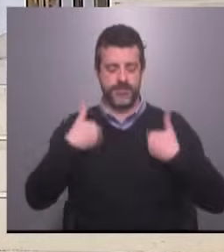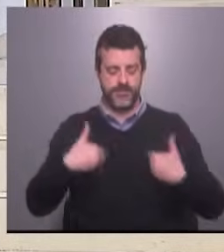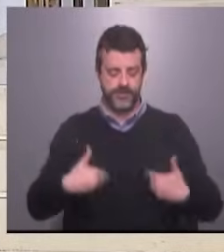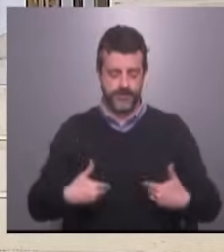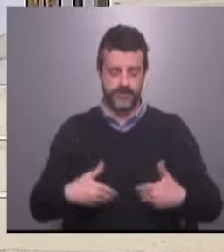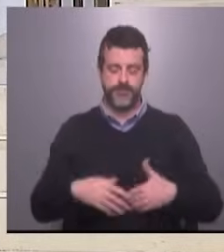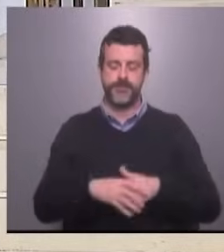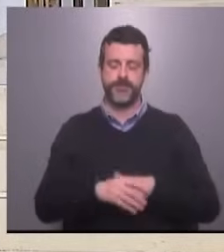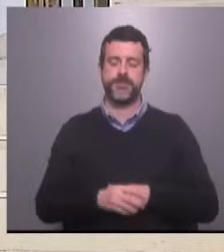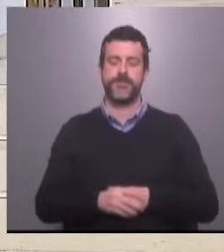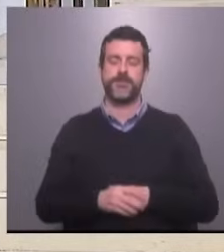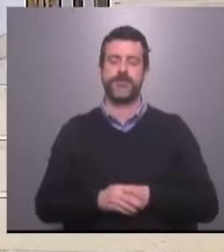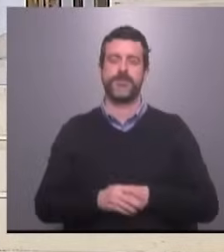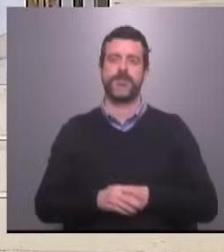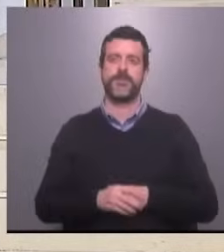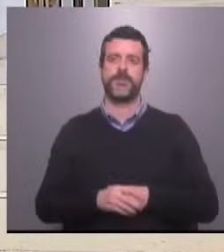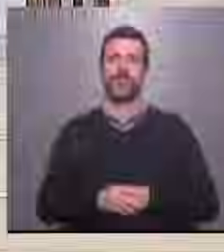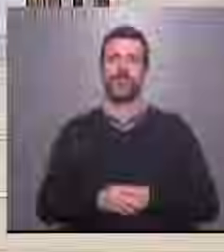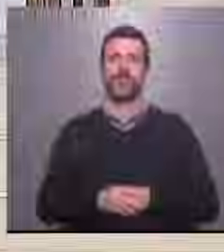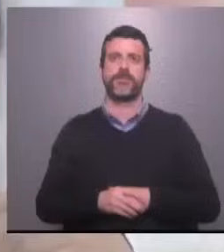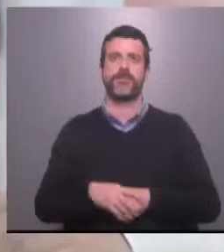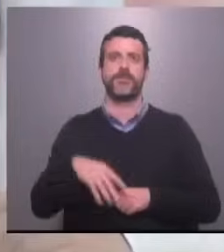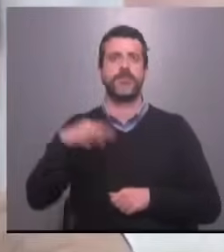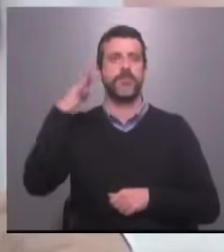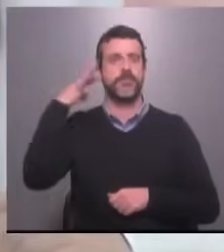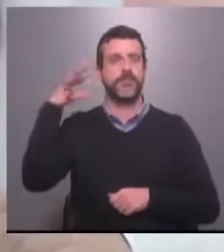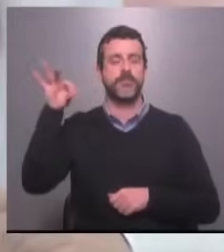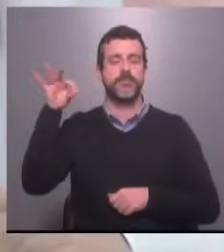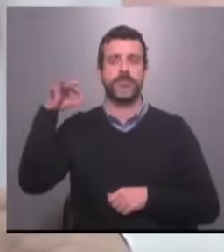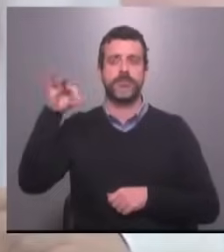Fazei isto em memória de mim.